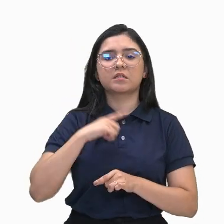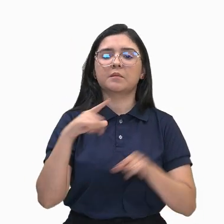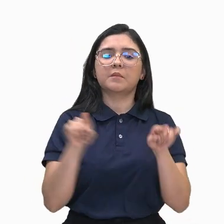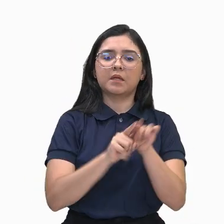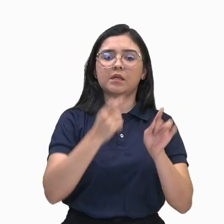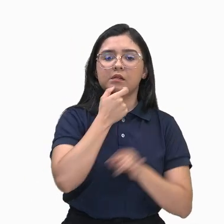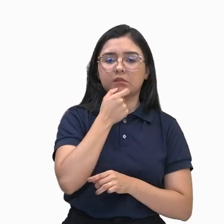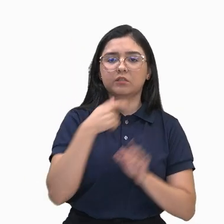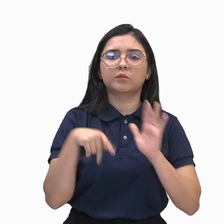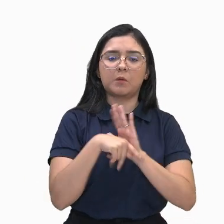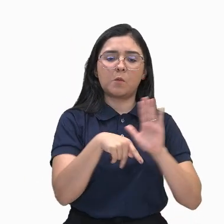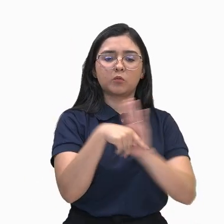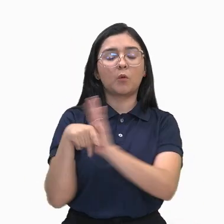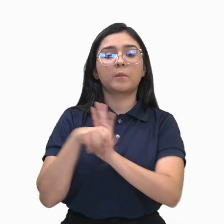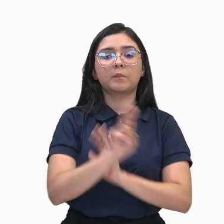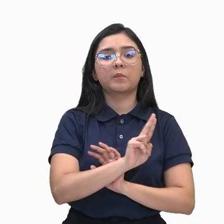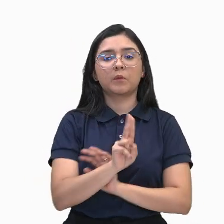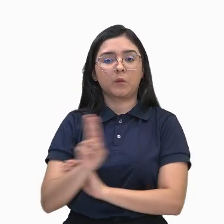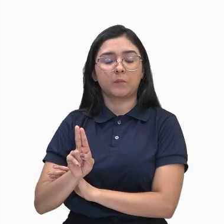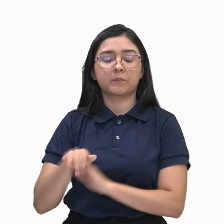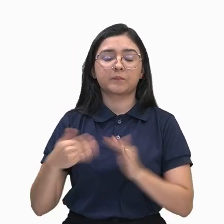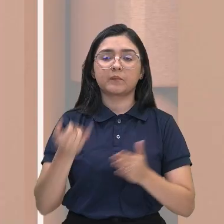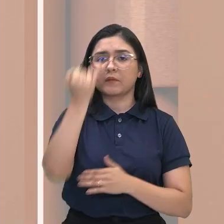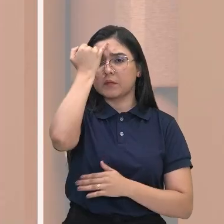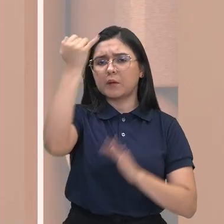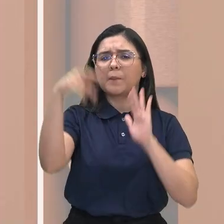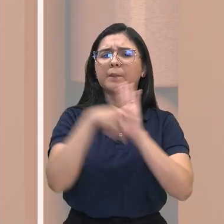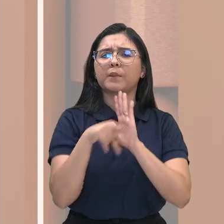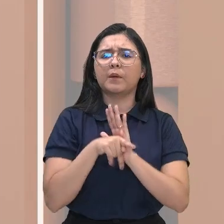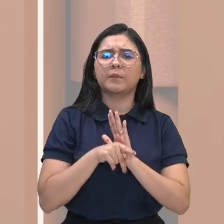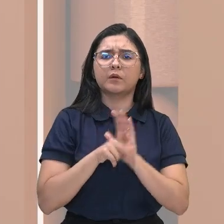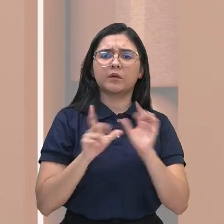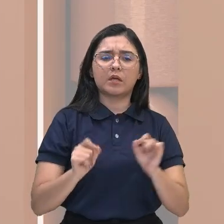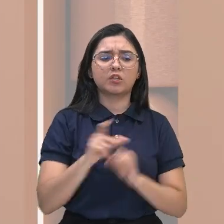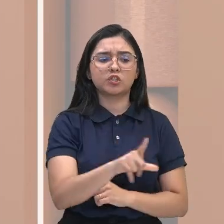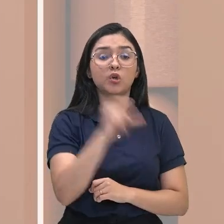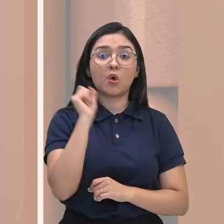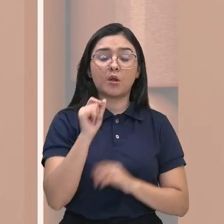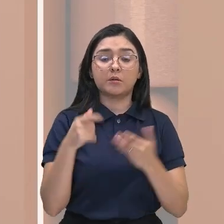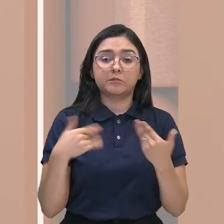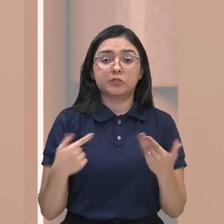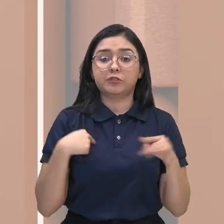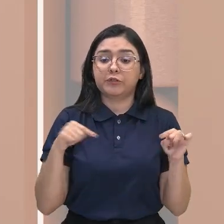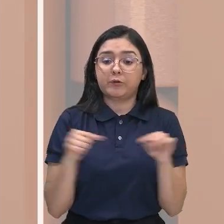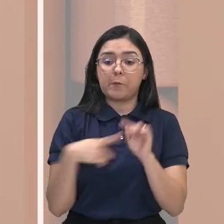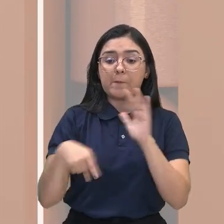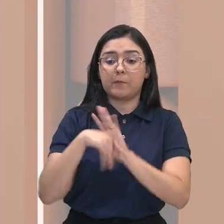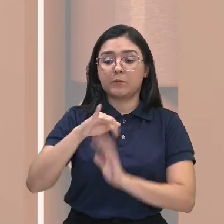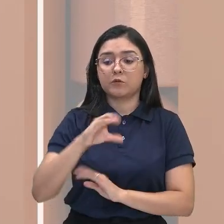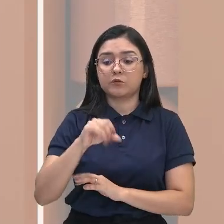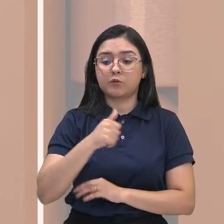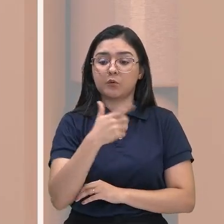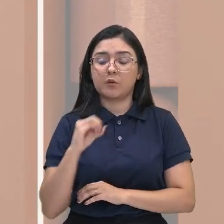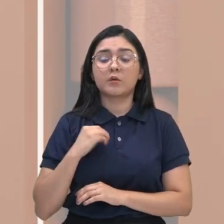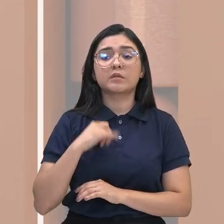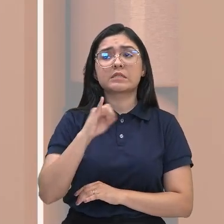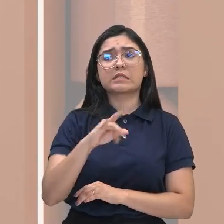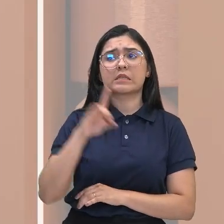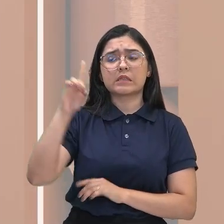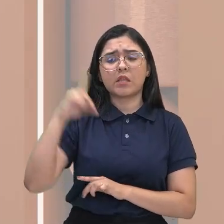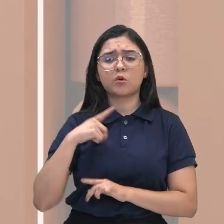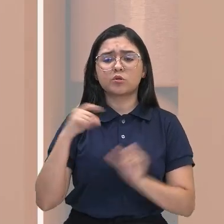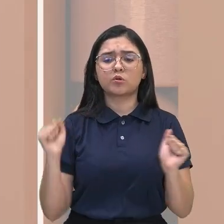doutrina do João Calvino é a ideia da predestinação. Segundo Calvino, ora, se Deus é onipotente,